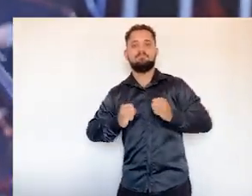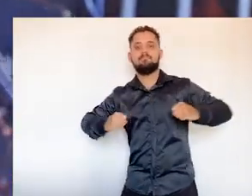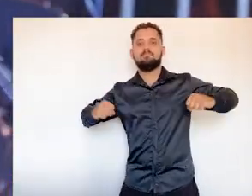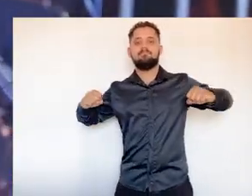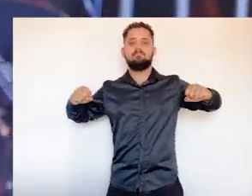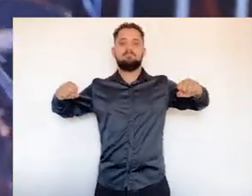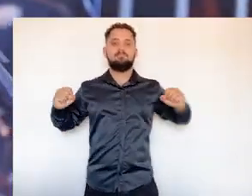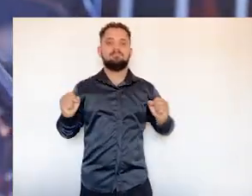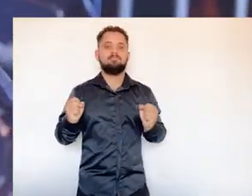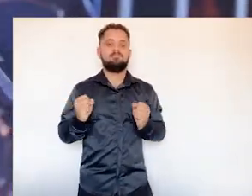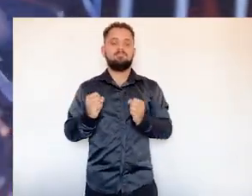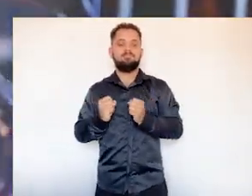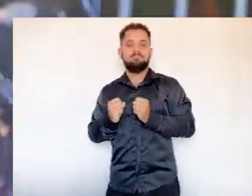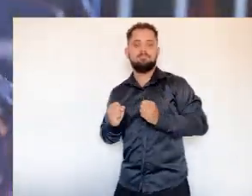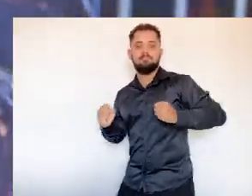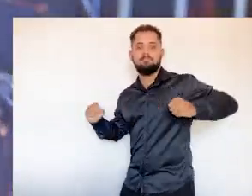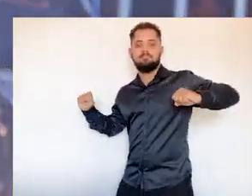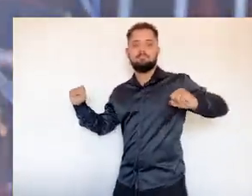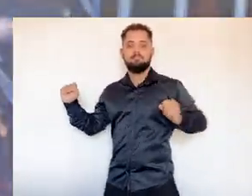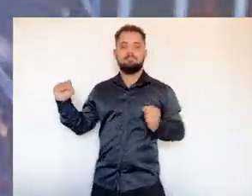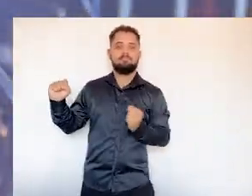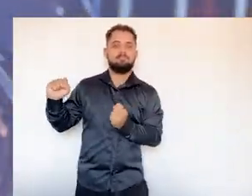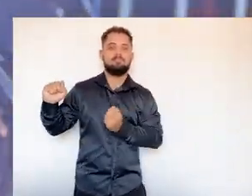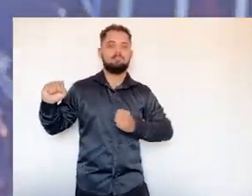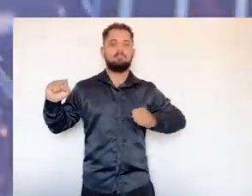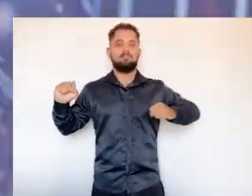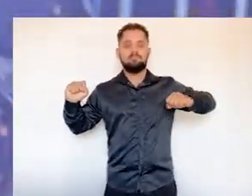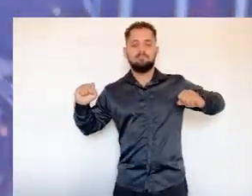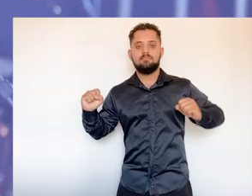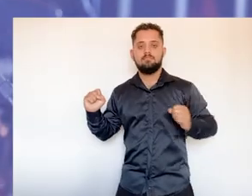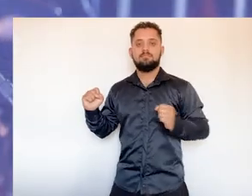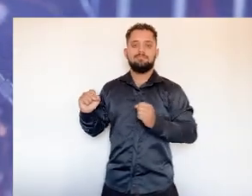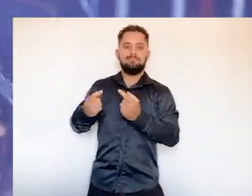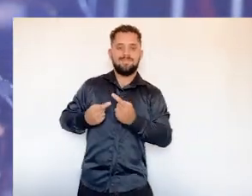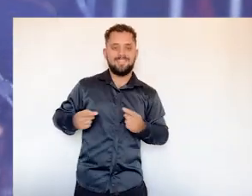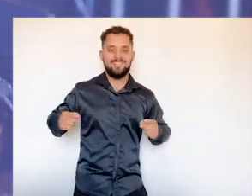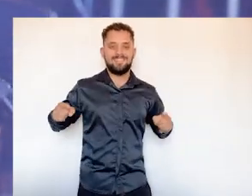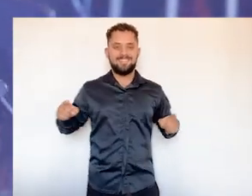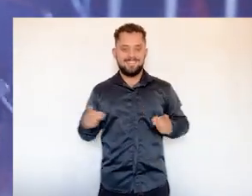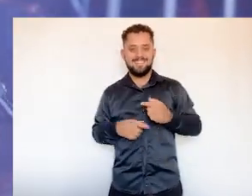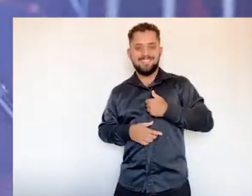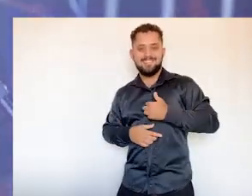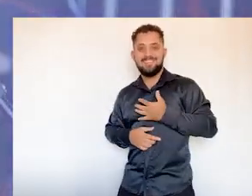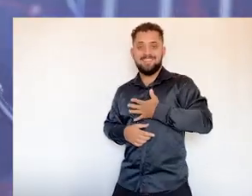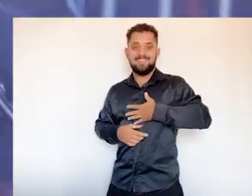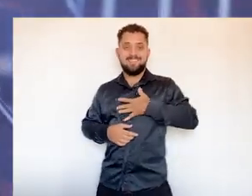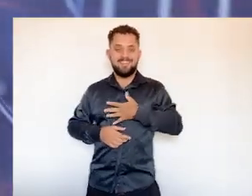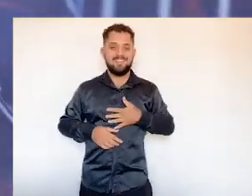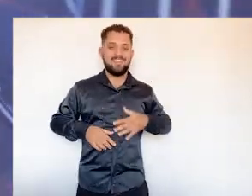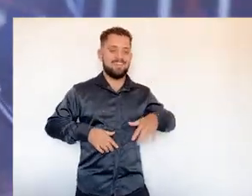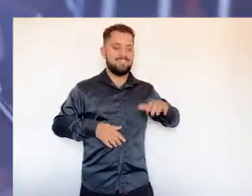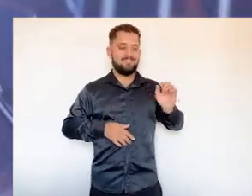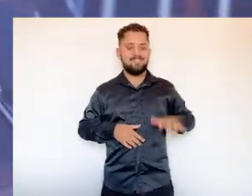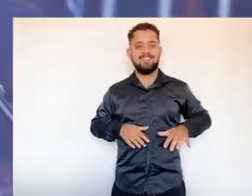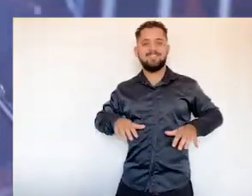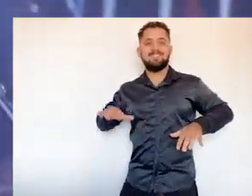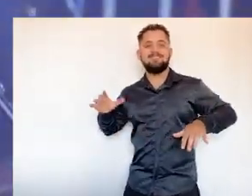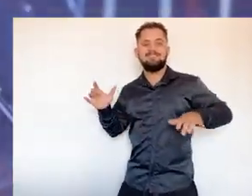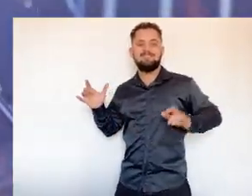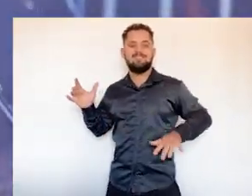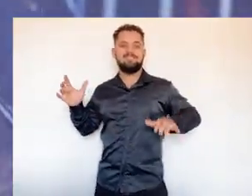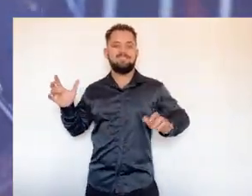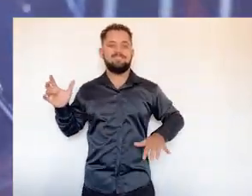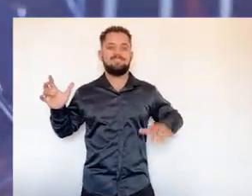quentinho como o sol, e grande aço lá bemol. Quentinho como o sol, e grande aço lá bemol. Esquentando esses cangotes,